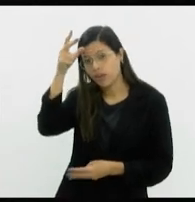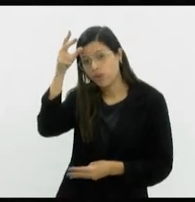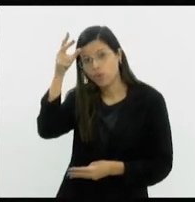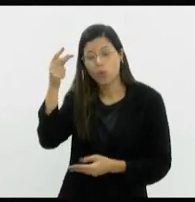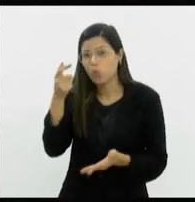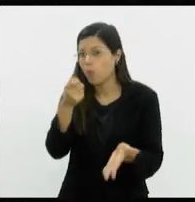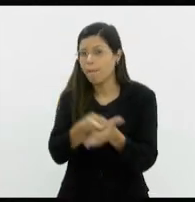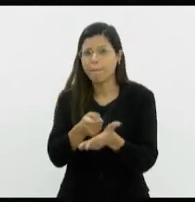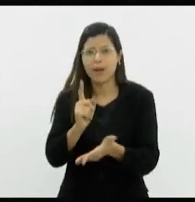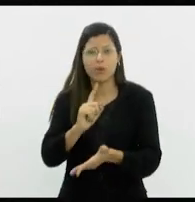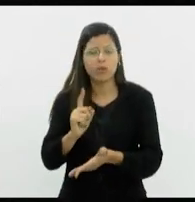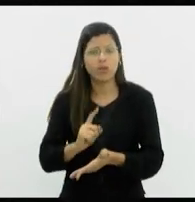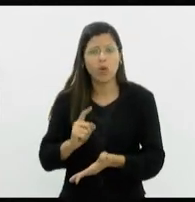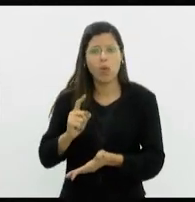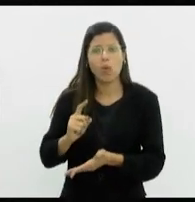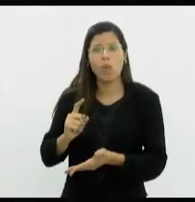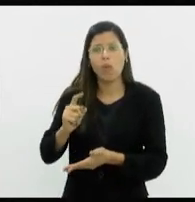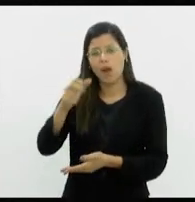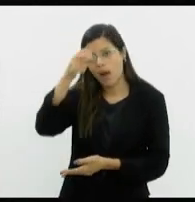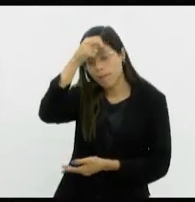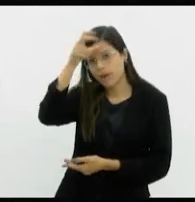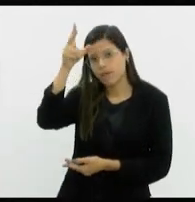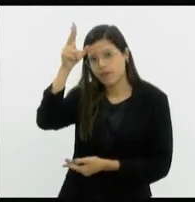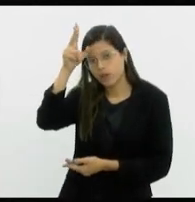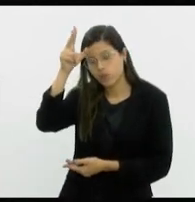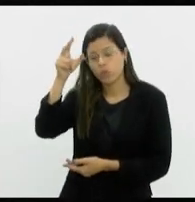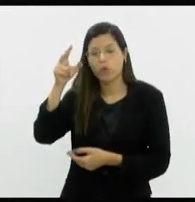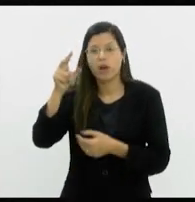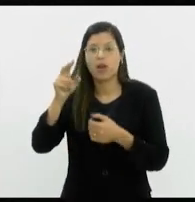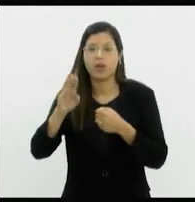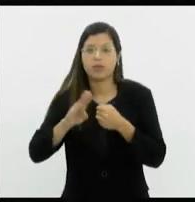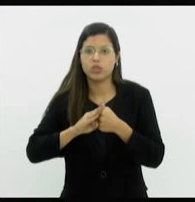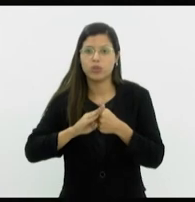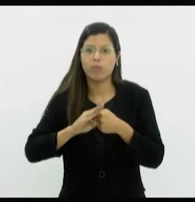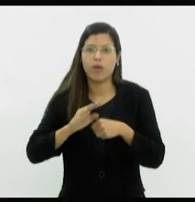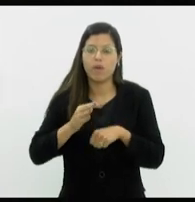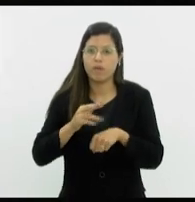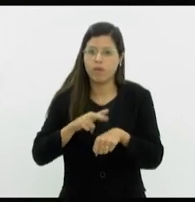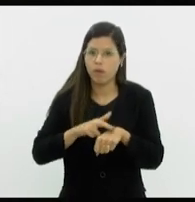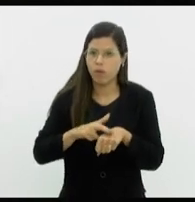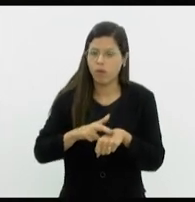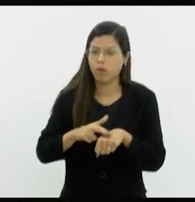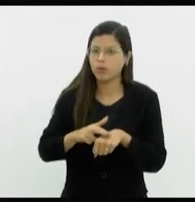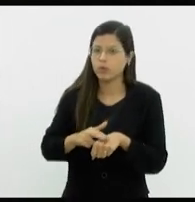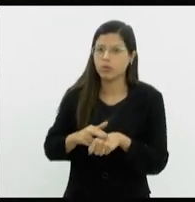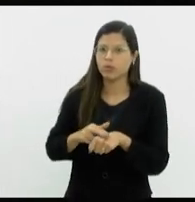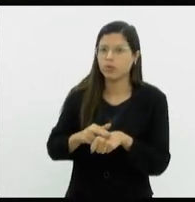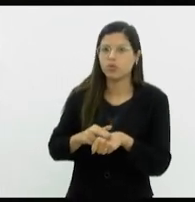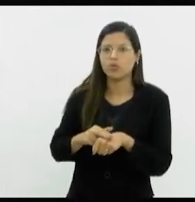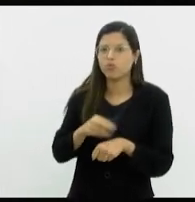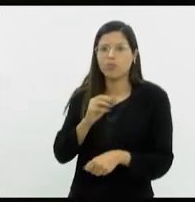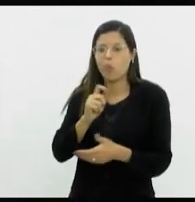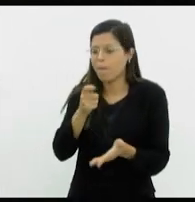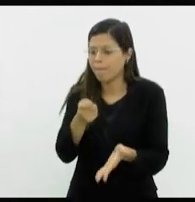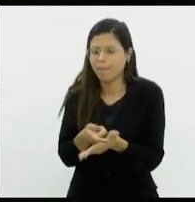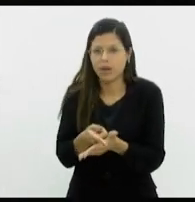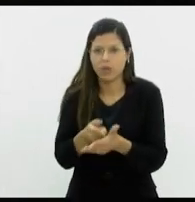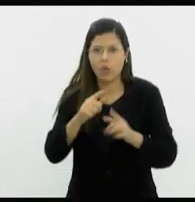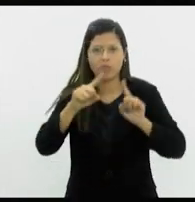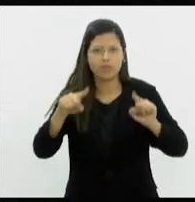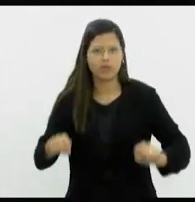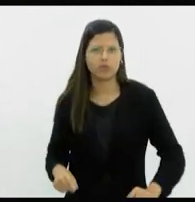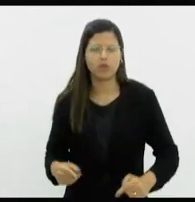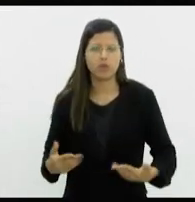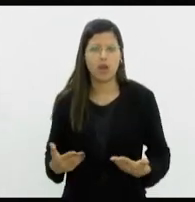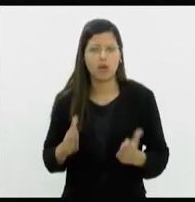A prefeitura de Belford Roxo deu um calote nos trabalhadores e trabalhadoras. Nosso mandato, eu